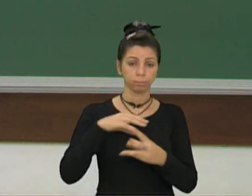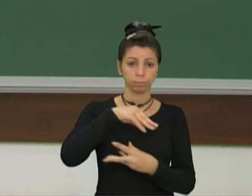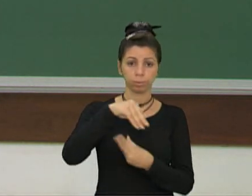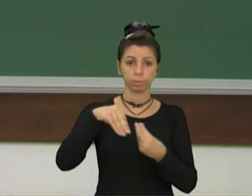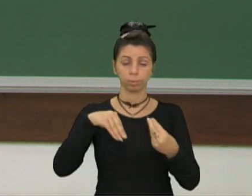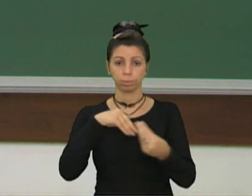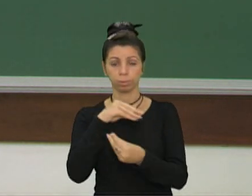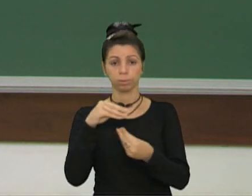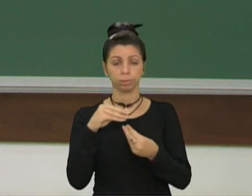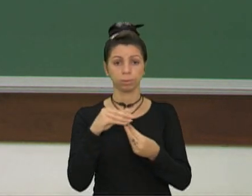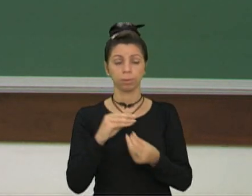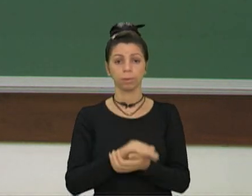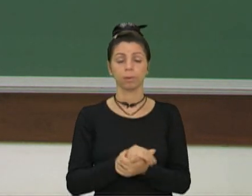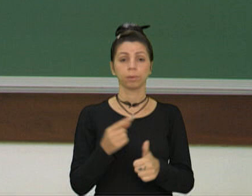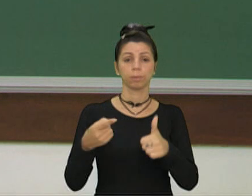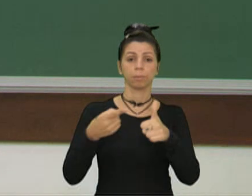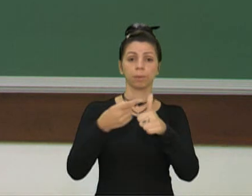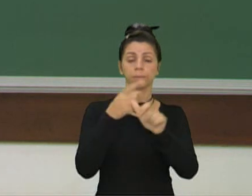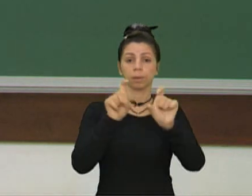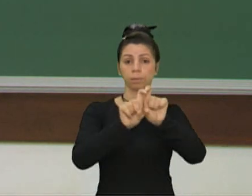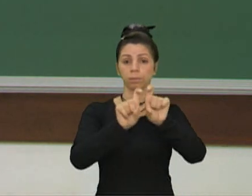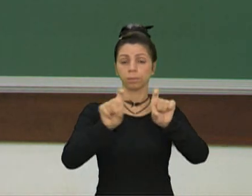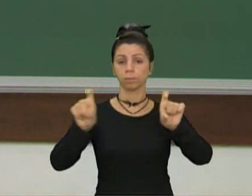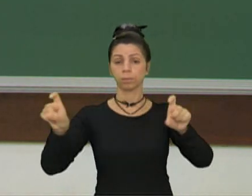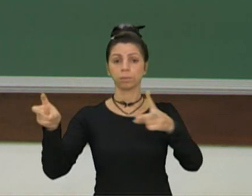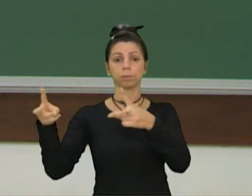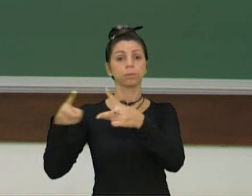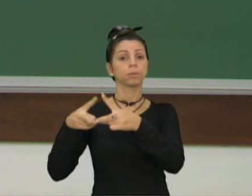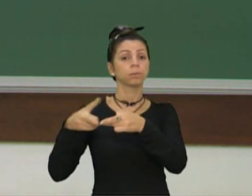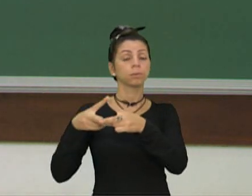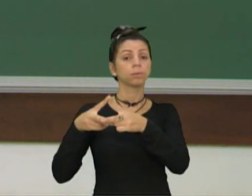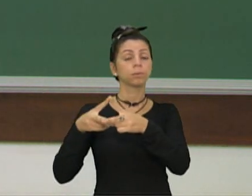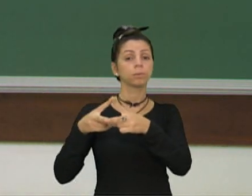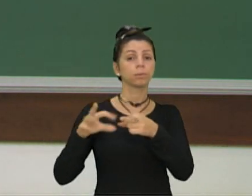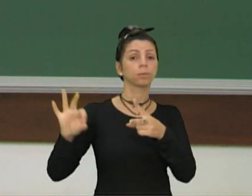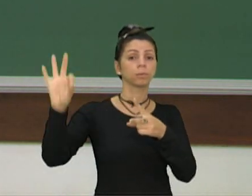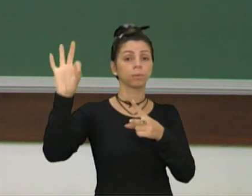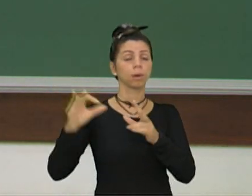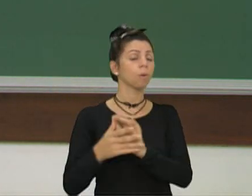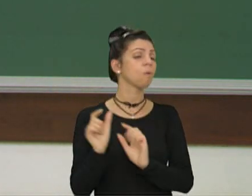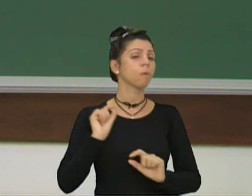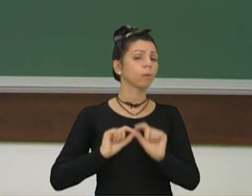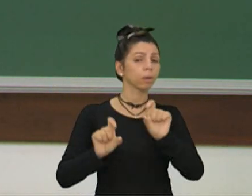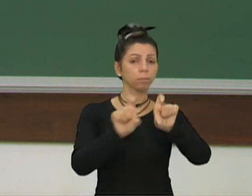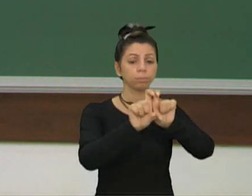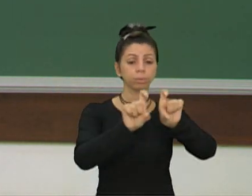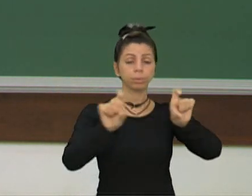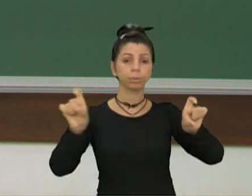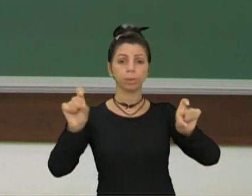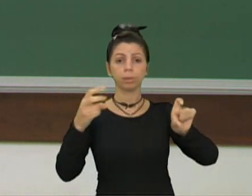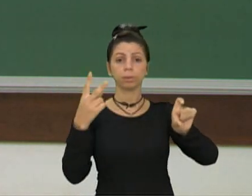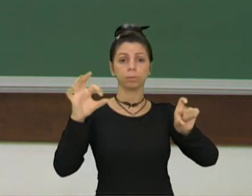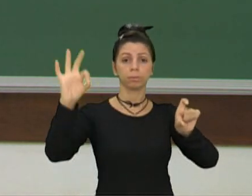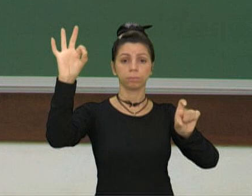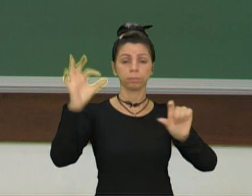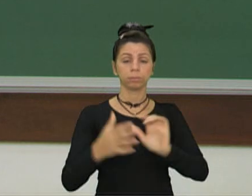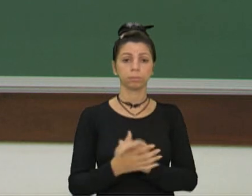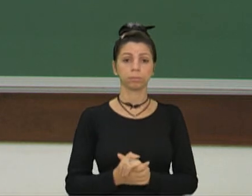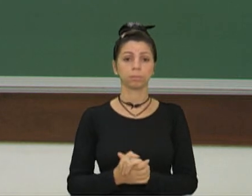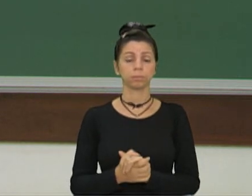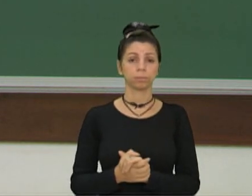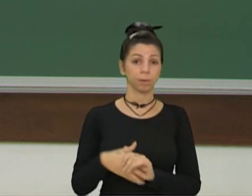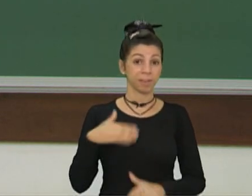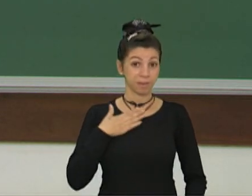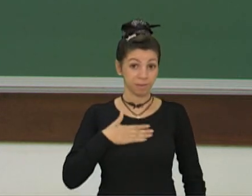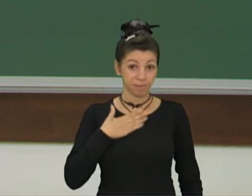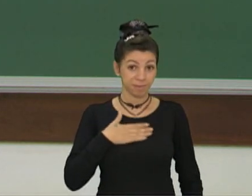equação do segundo grau. Olha lá que legal. O que relembra vocês uma equação do segundo grau? Uma coisa que vocês gostam muito, a